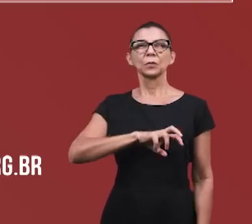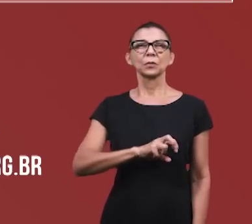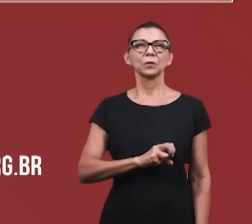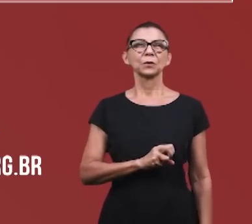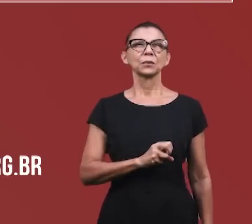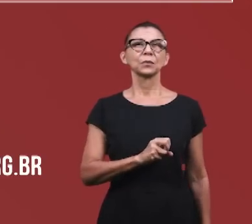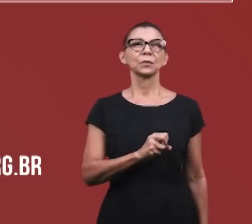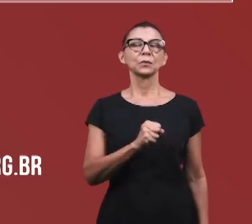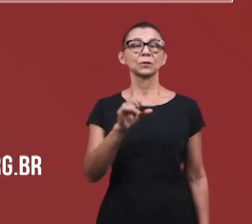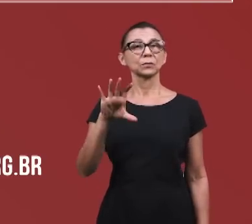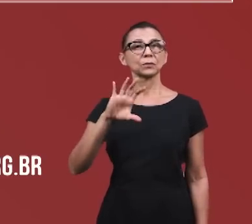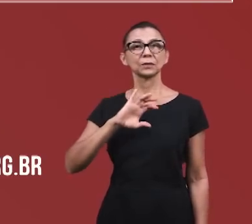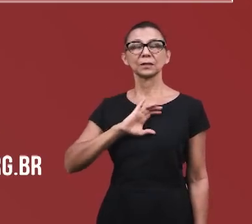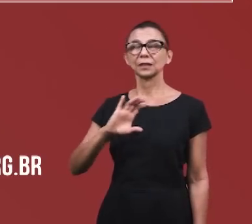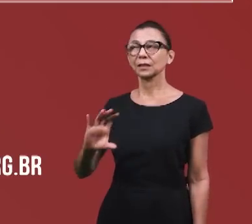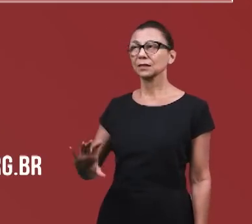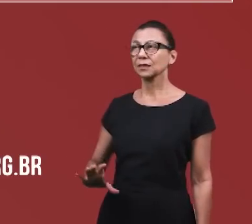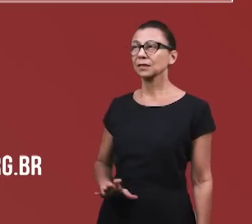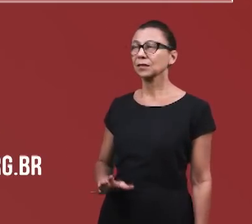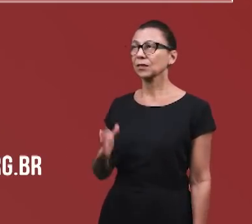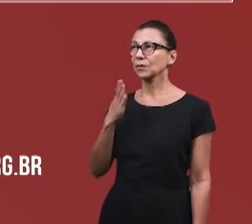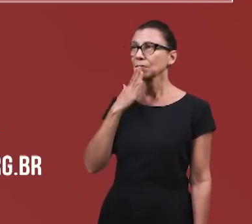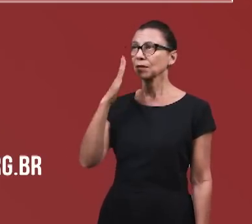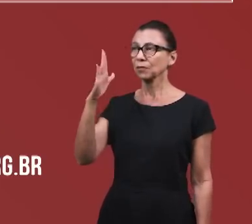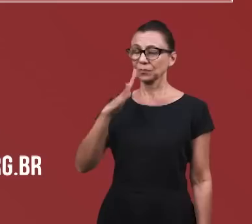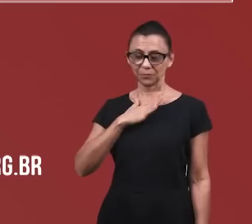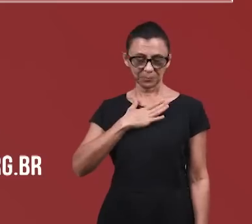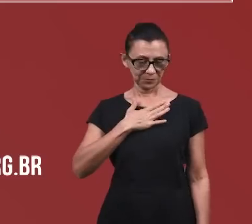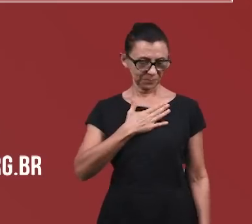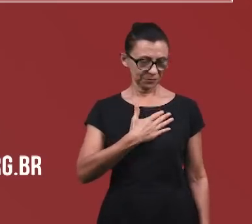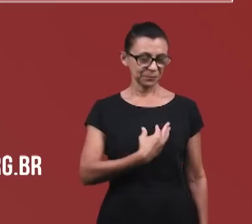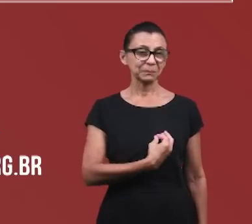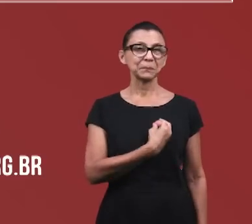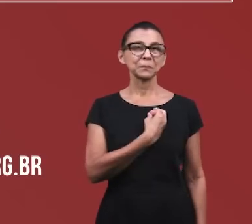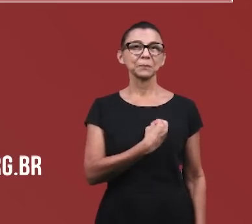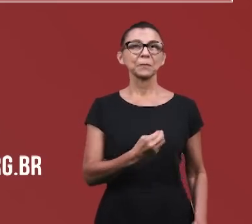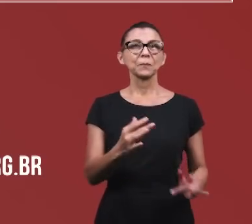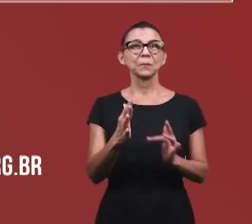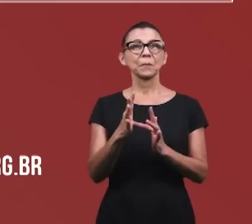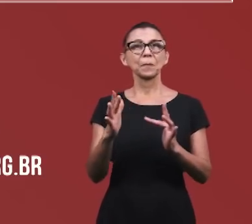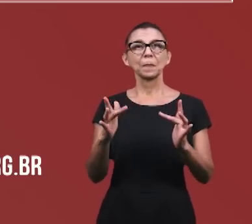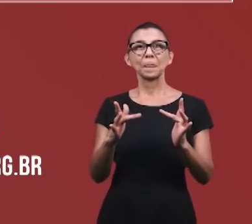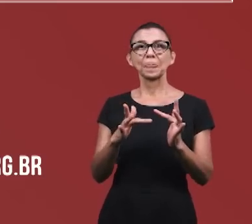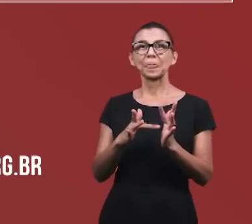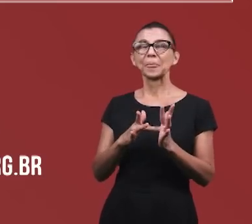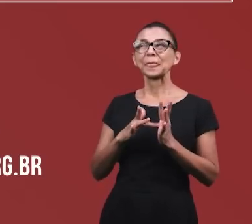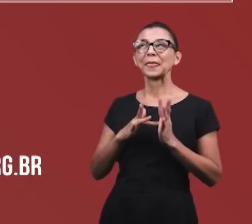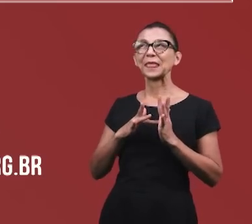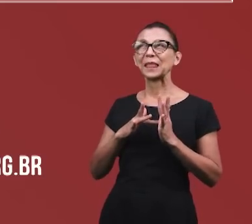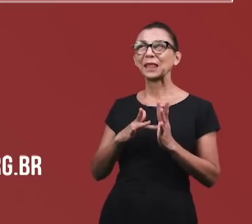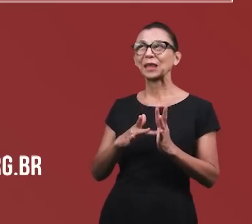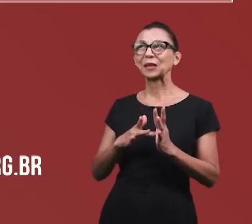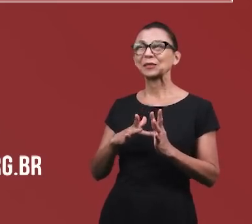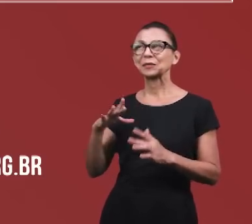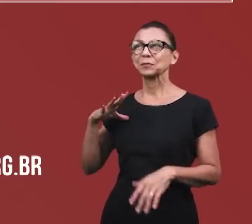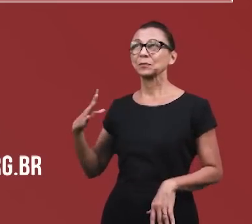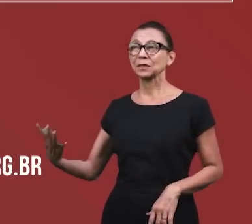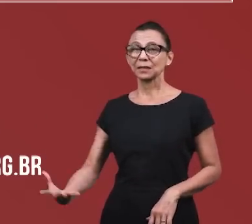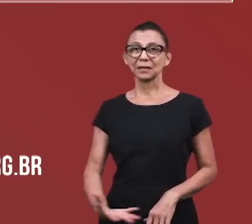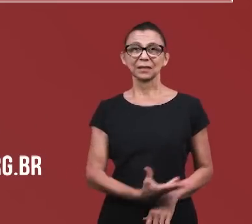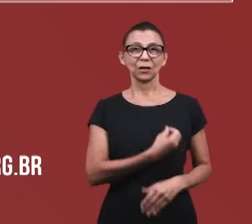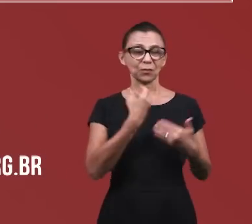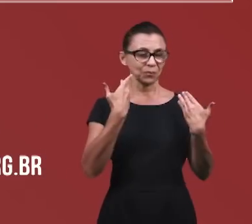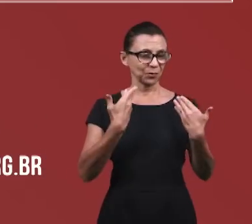que Cristo tem por mim. Jesus achou-me,